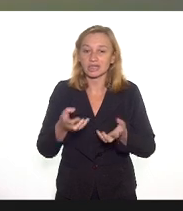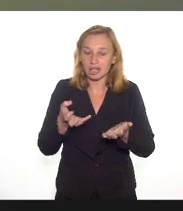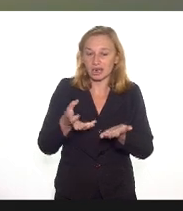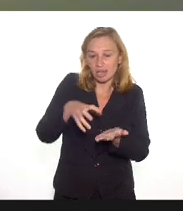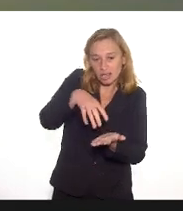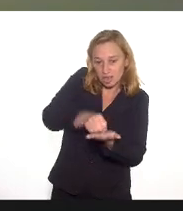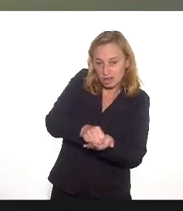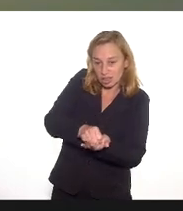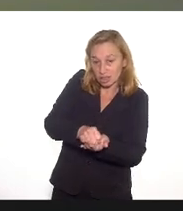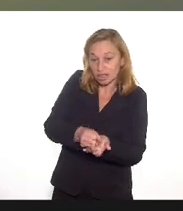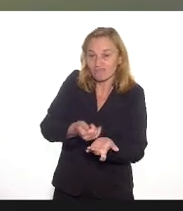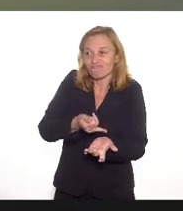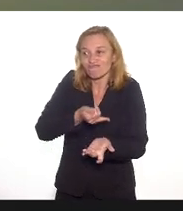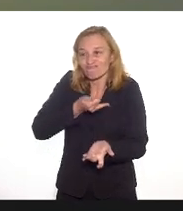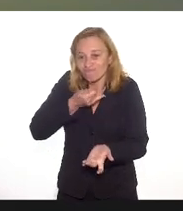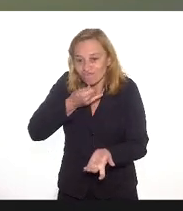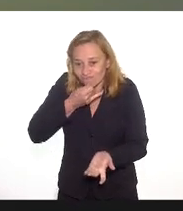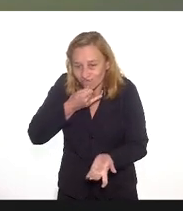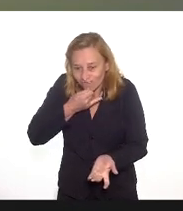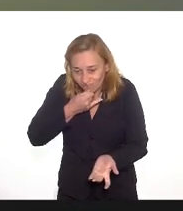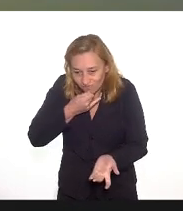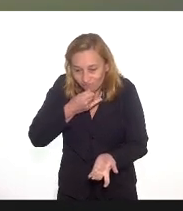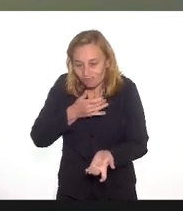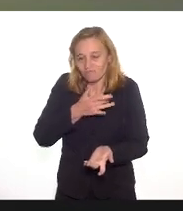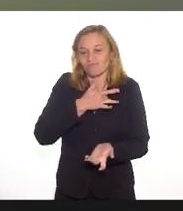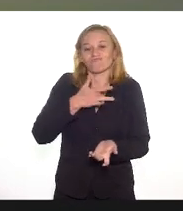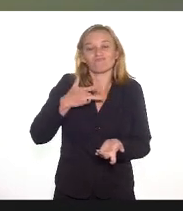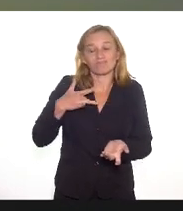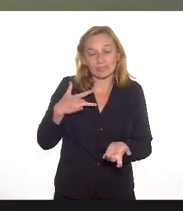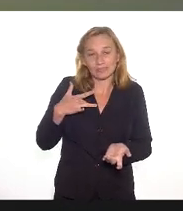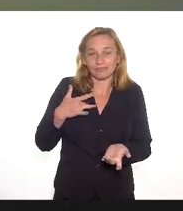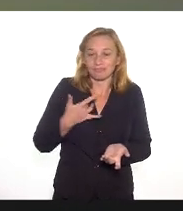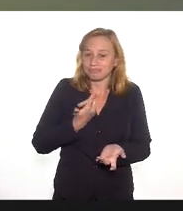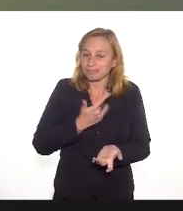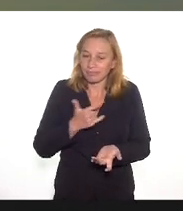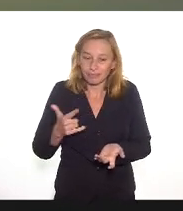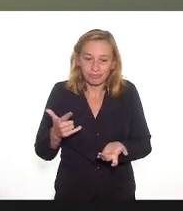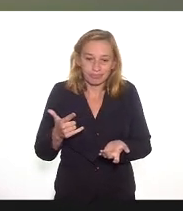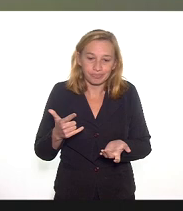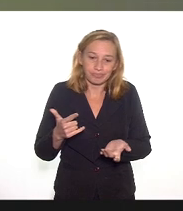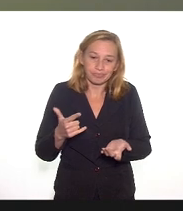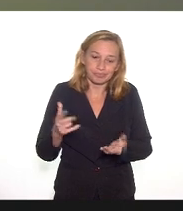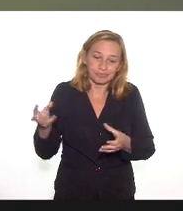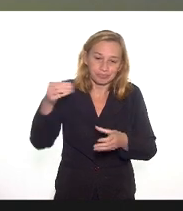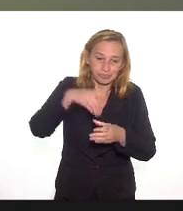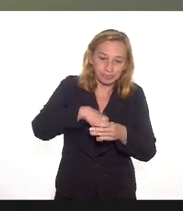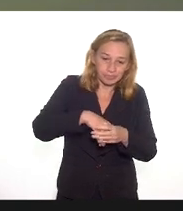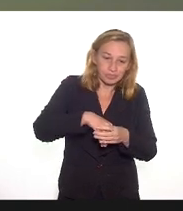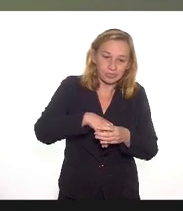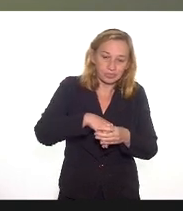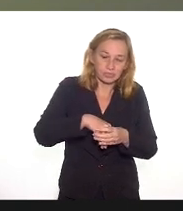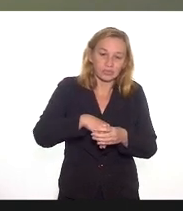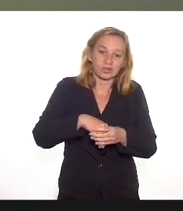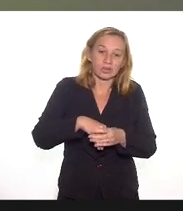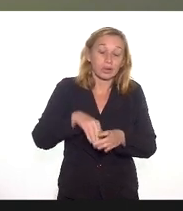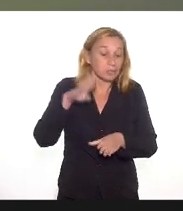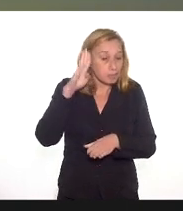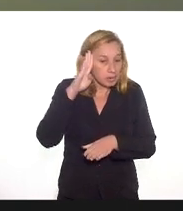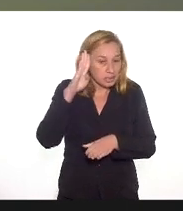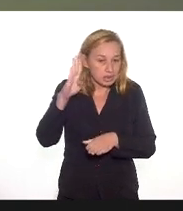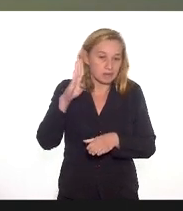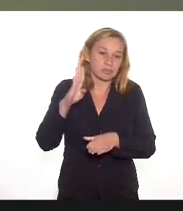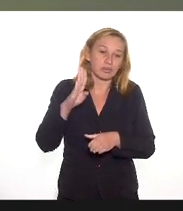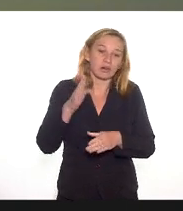registrar aqui o meu lamento de que a saúde não tenha sido inserida nos eixos prioritários